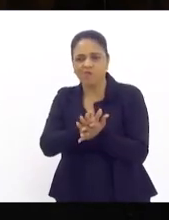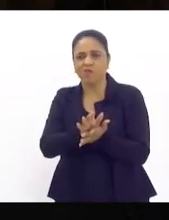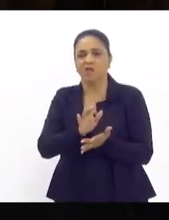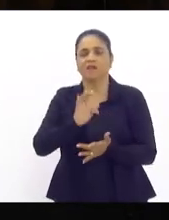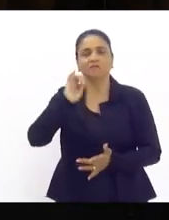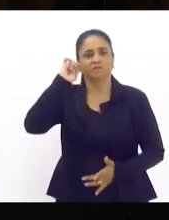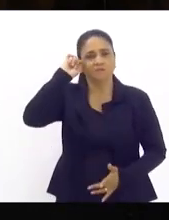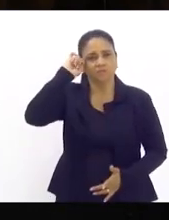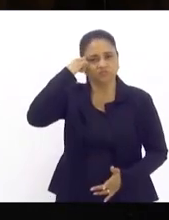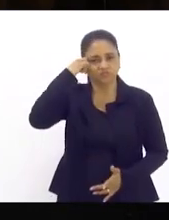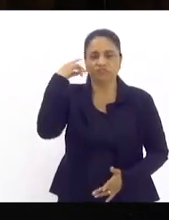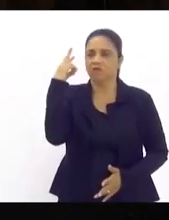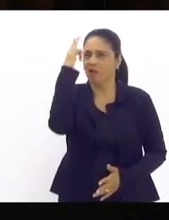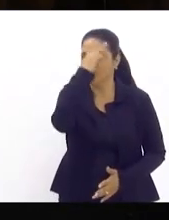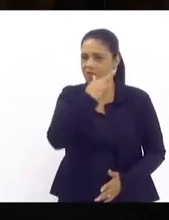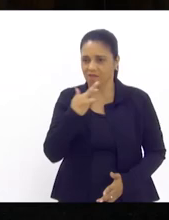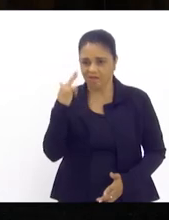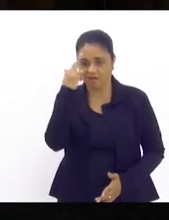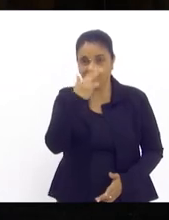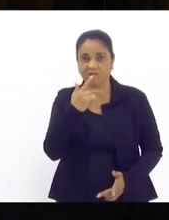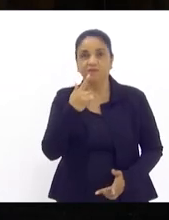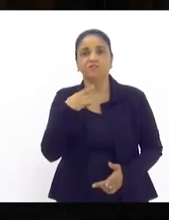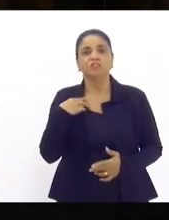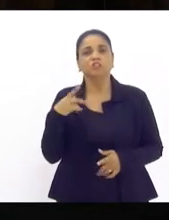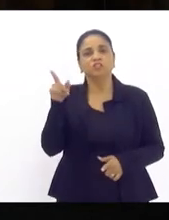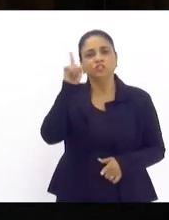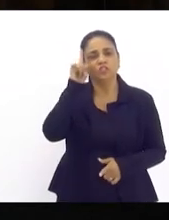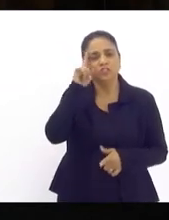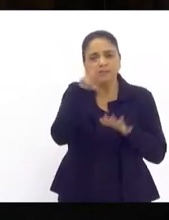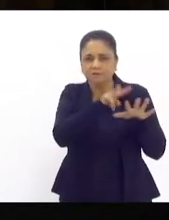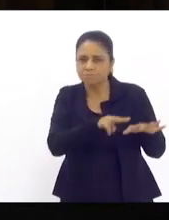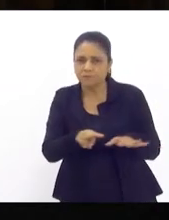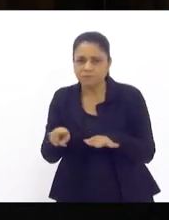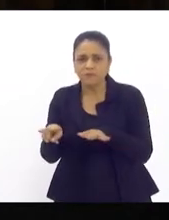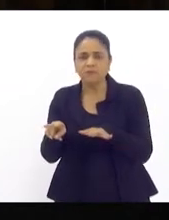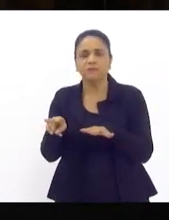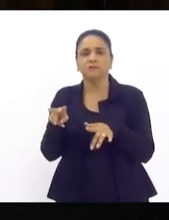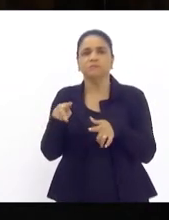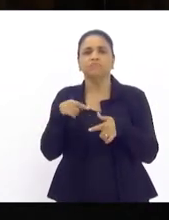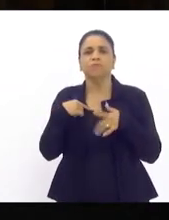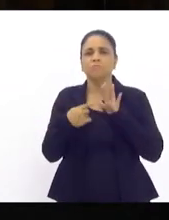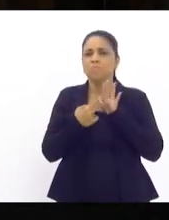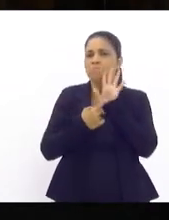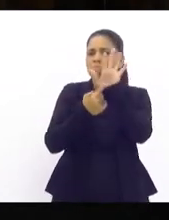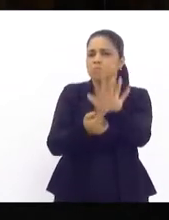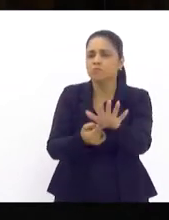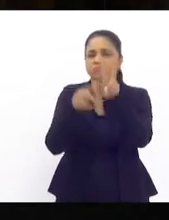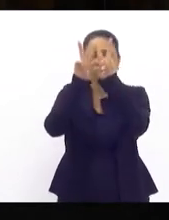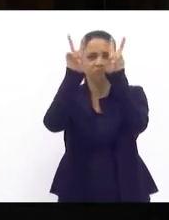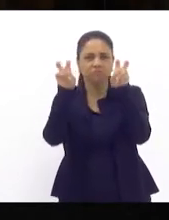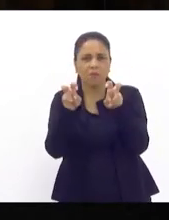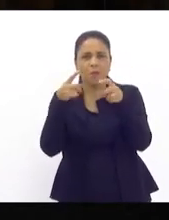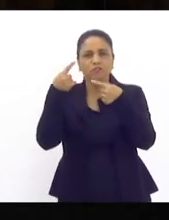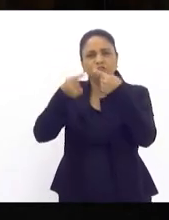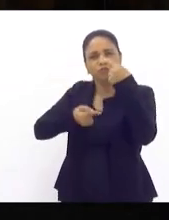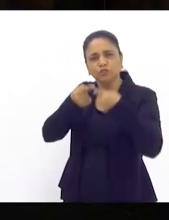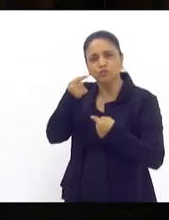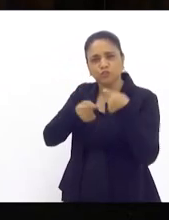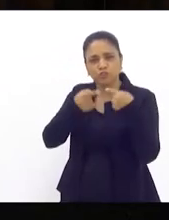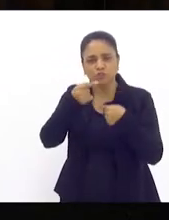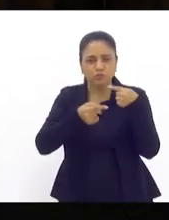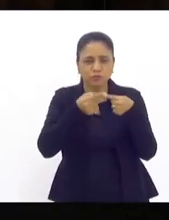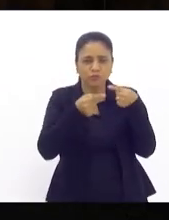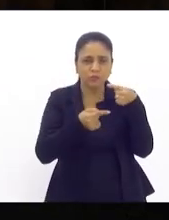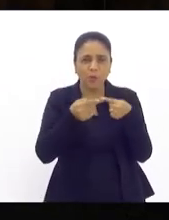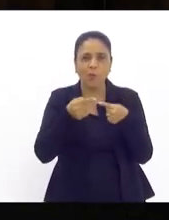venho a toda semana nessa tribuna para apresentar temas, discussões relacionadas à questão